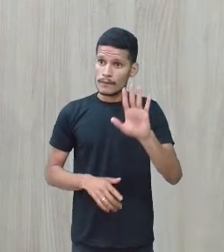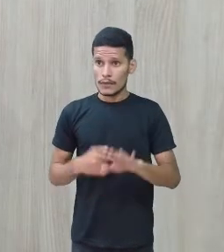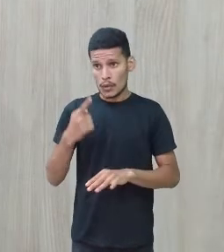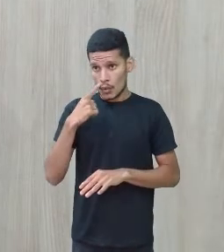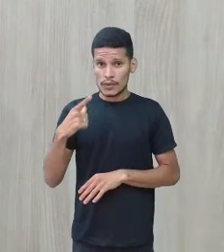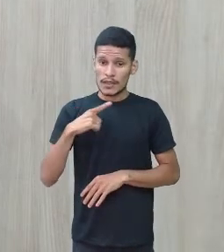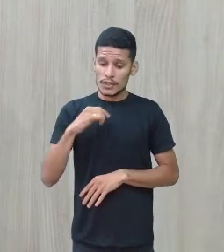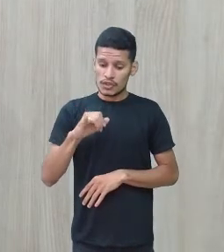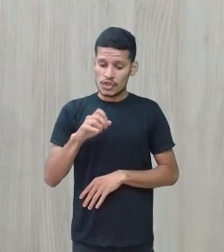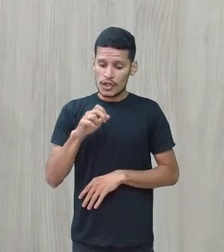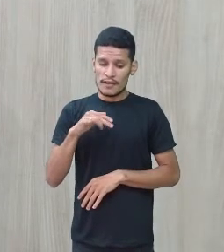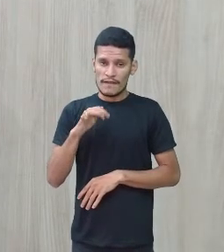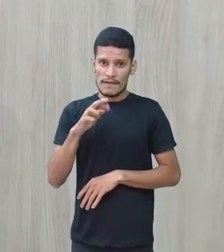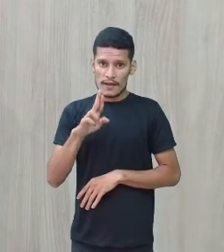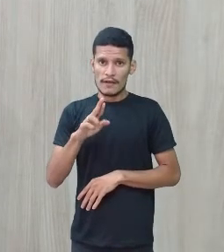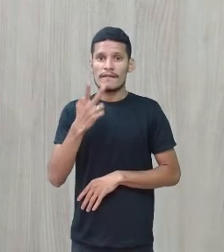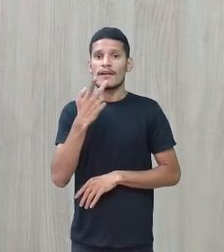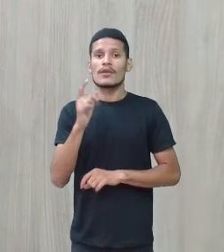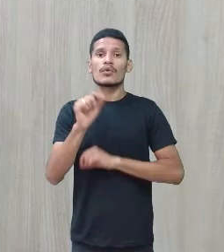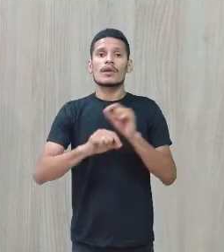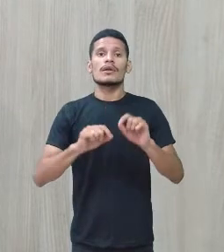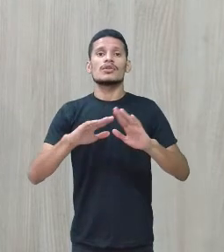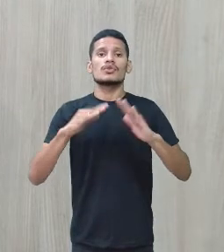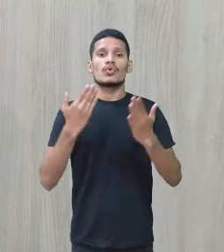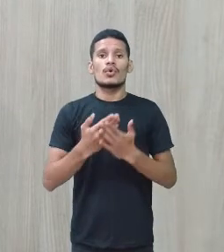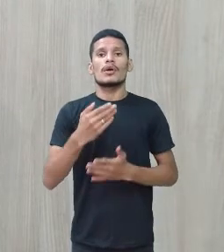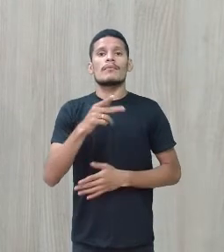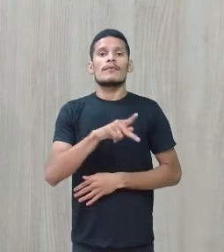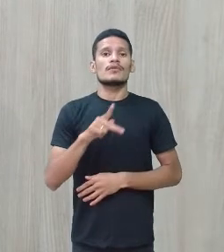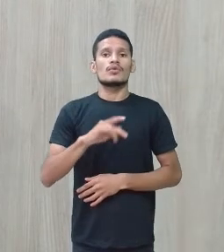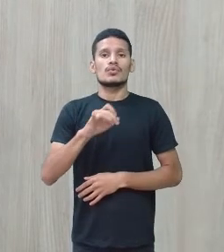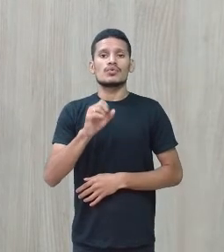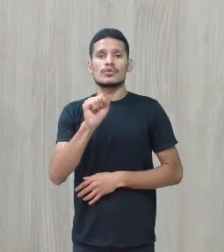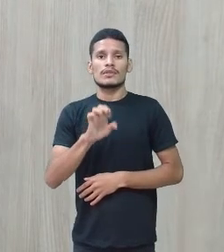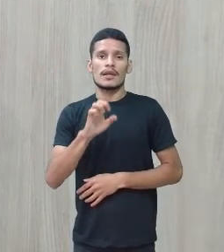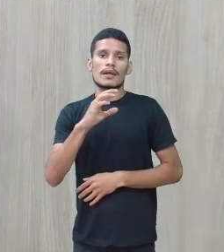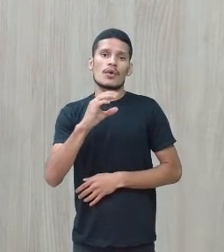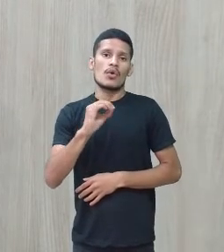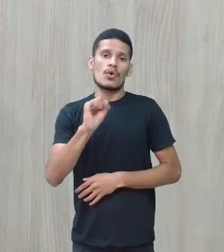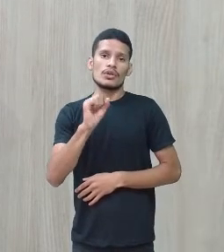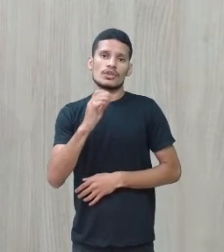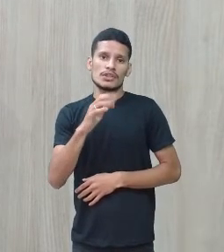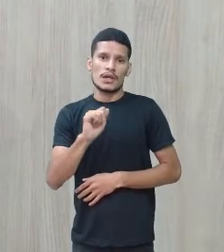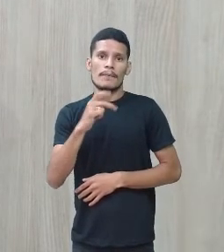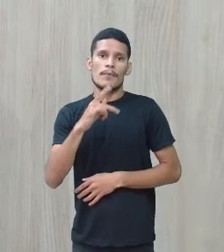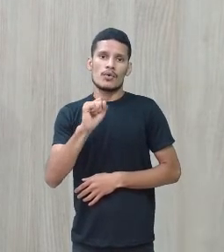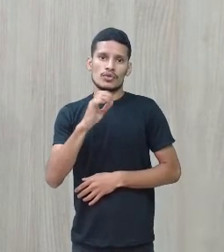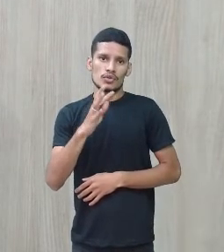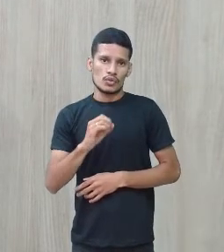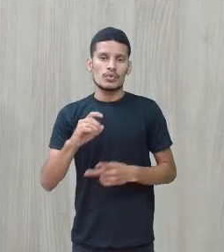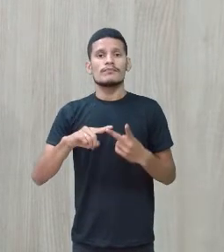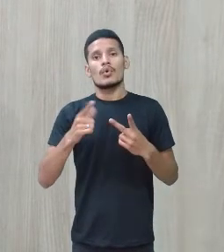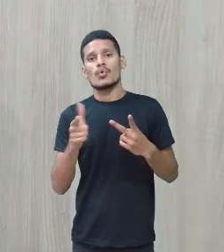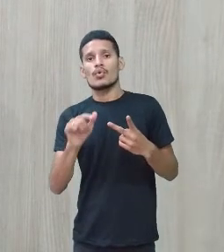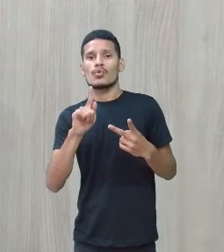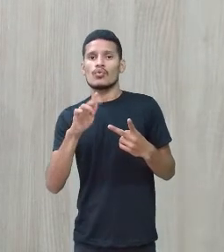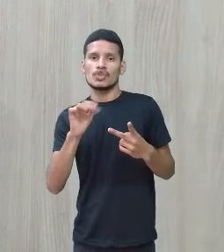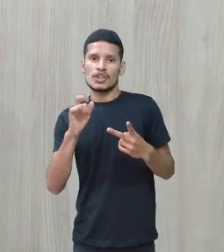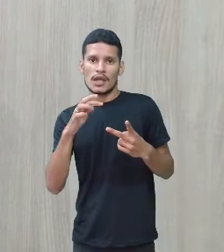aqui Jennifer, que é da Escola Professor José da Costa Porto, Gustavo, Escola Arquiteto Alexandre